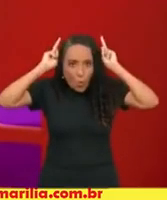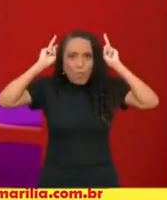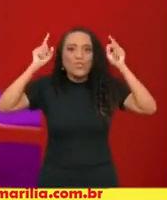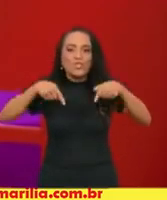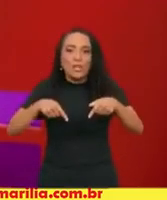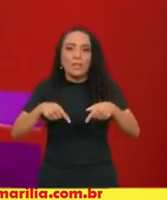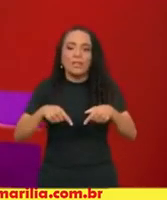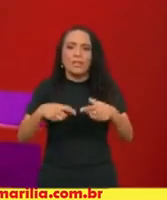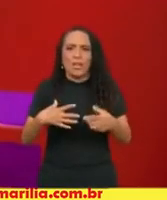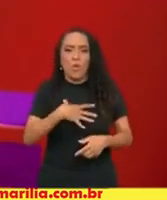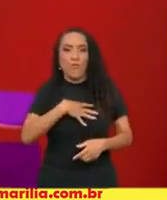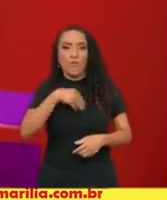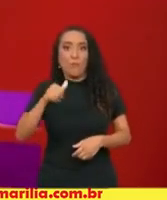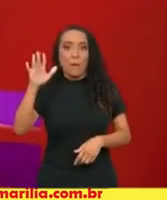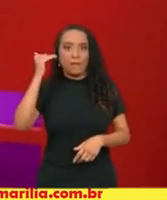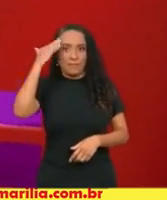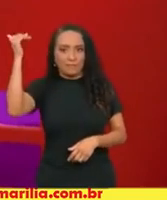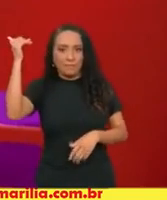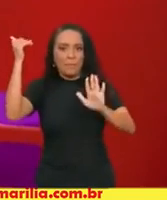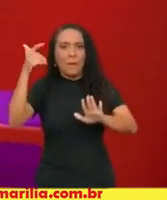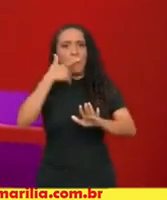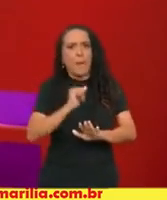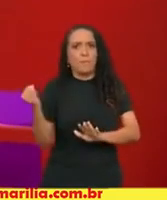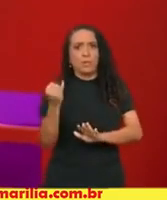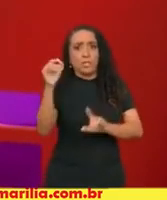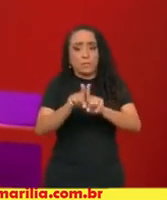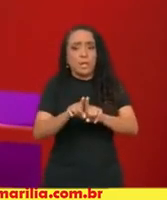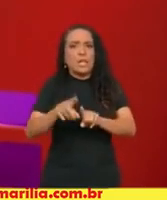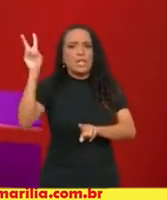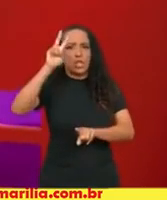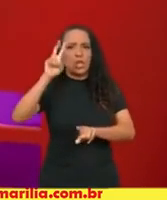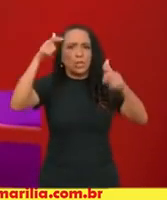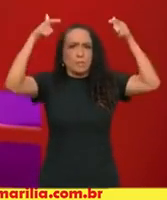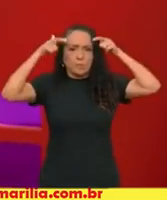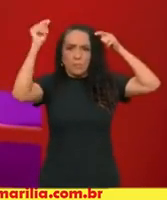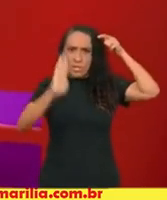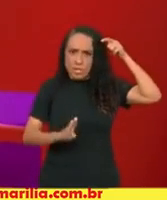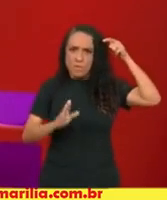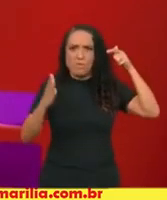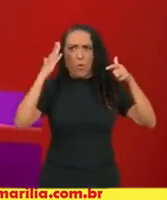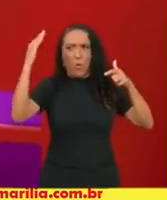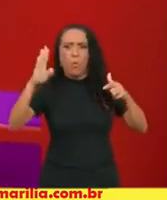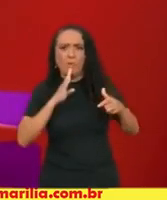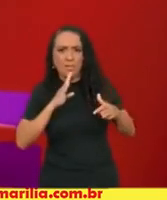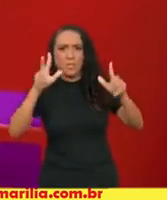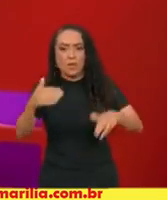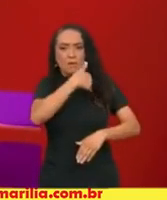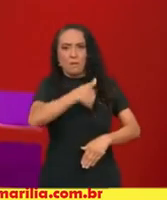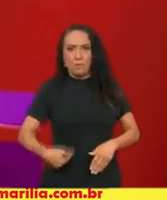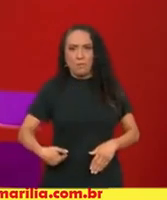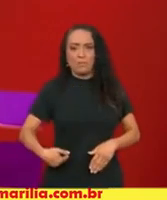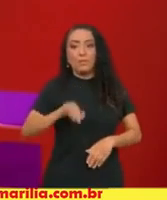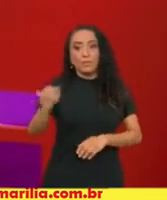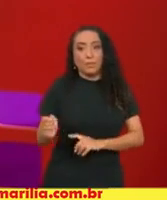muito mais conhecido que o pai, mas o Visconde é fundamental, né? Se a história do Império do Brasil fosse tão conhecida quanto a história do Brasil República, o JK do